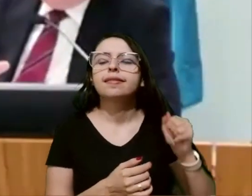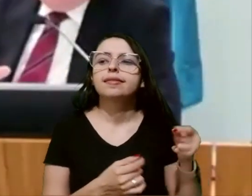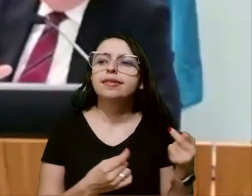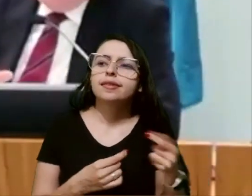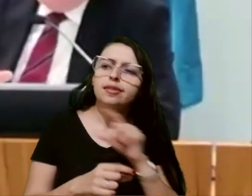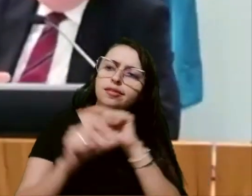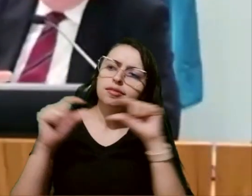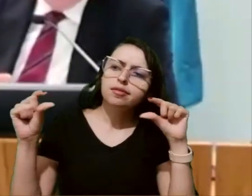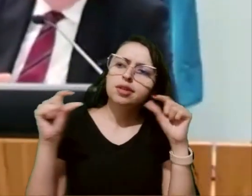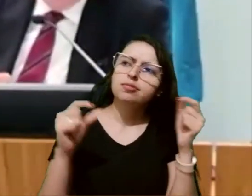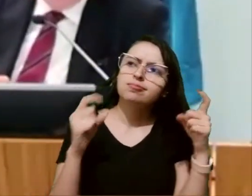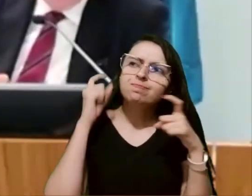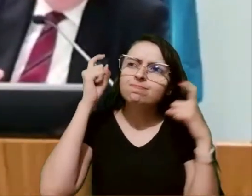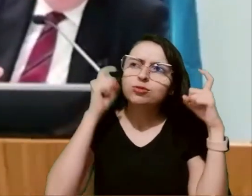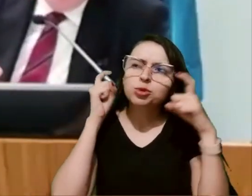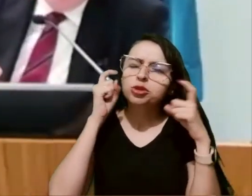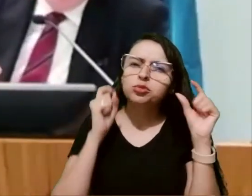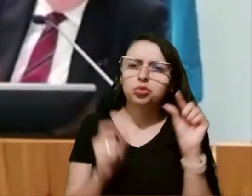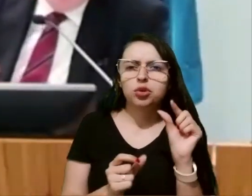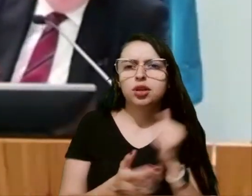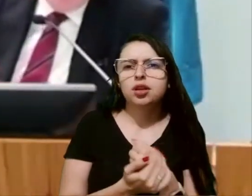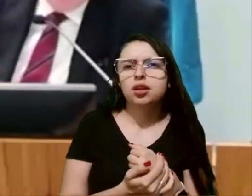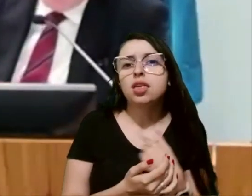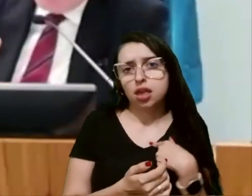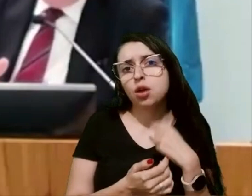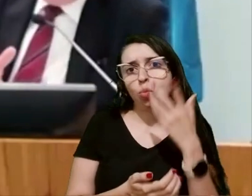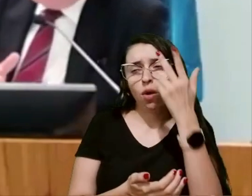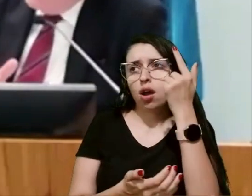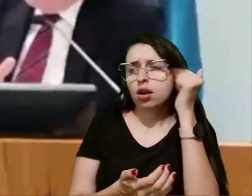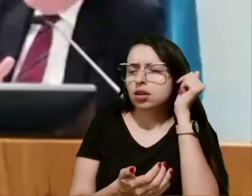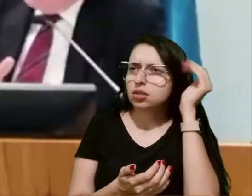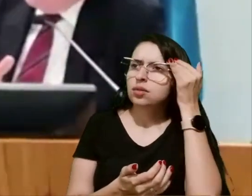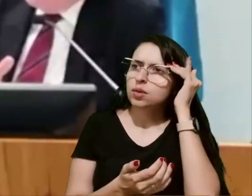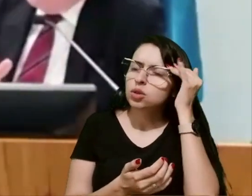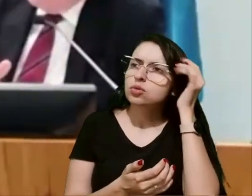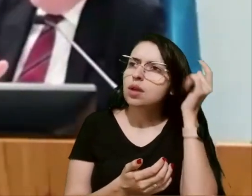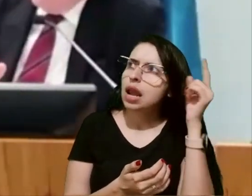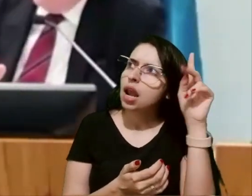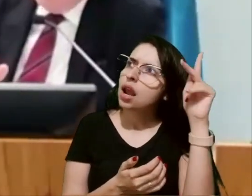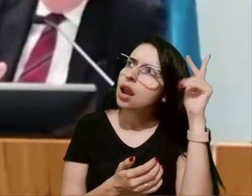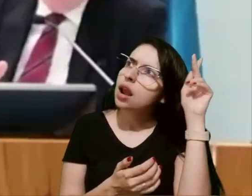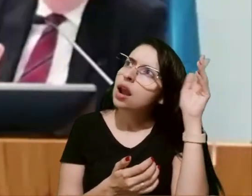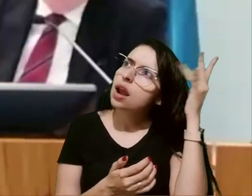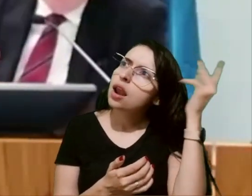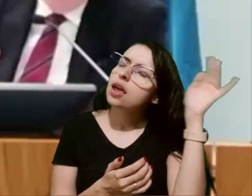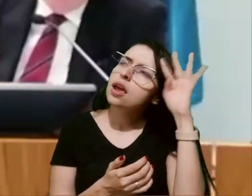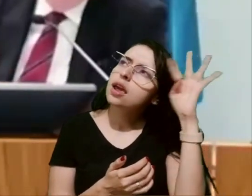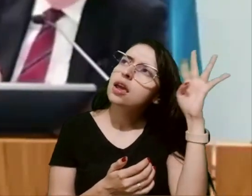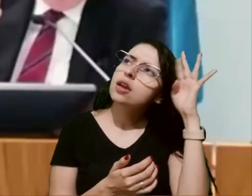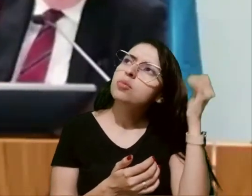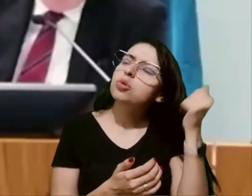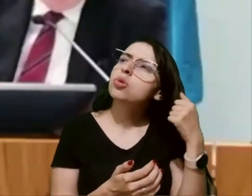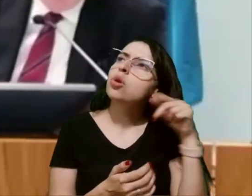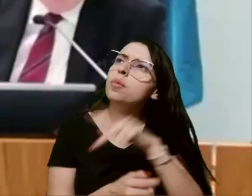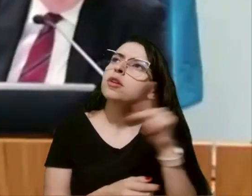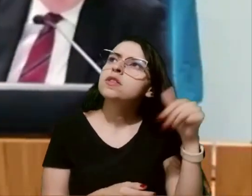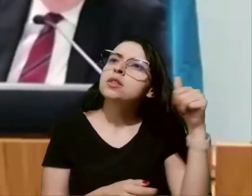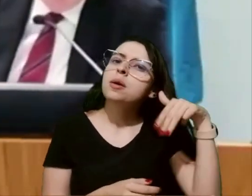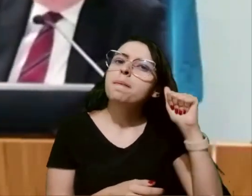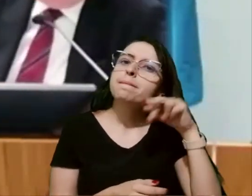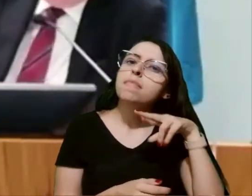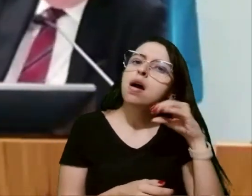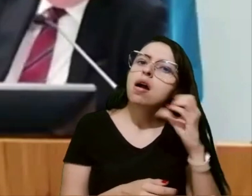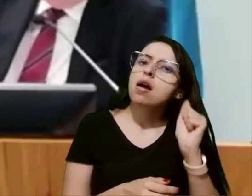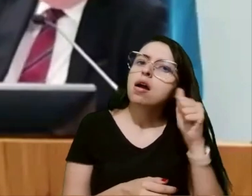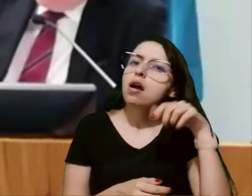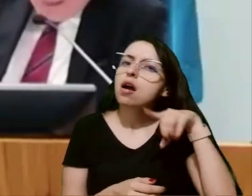Essa frase me preocupa um pouco, porque foi justamente o que sempre acreditei, lembro até o professor Marcato, lá na faculdade, que